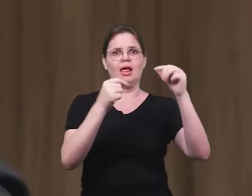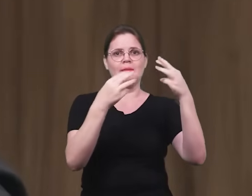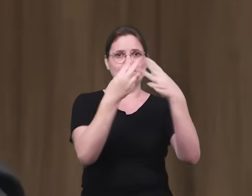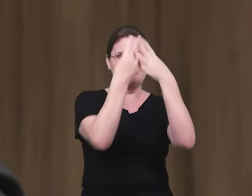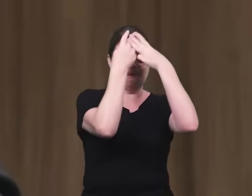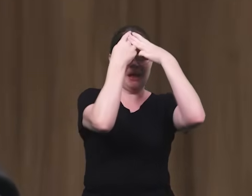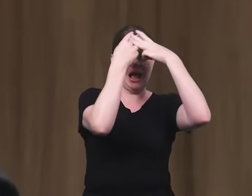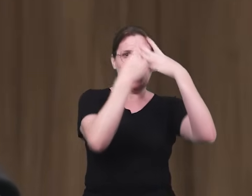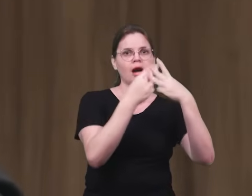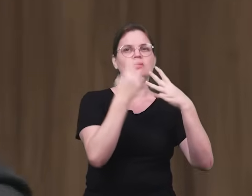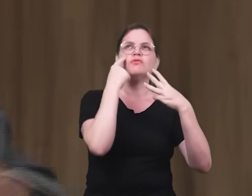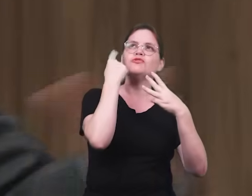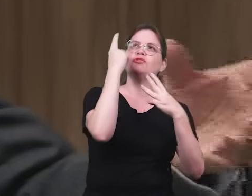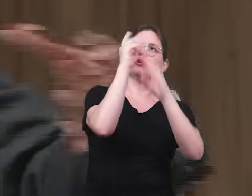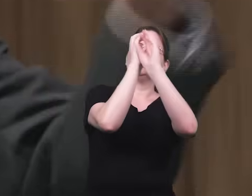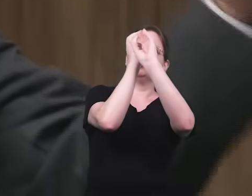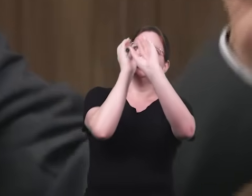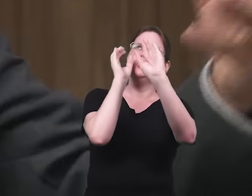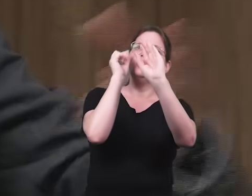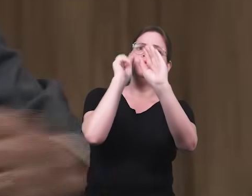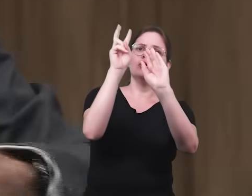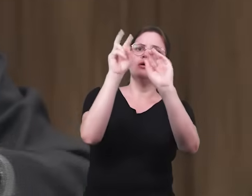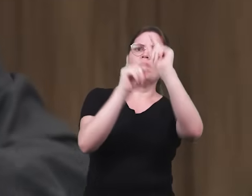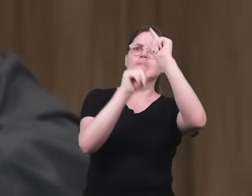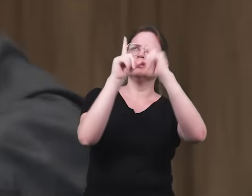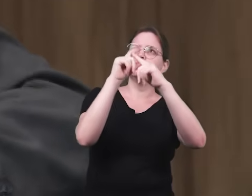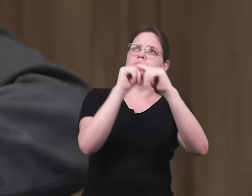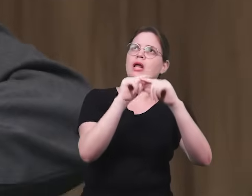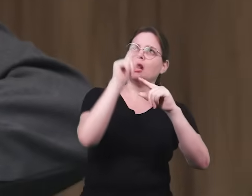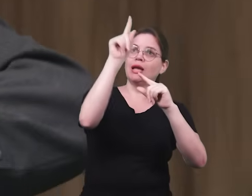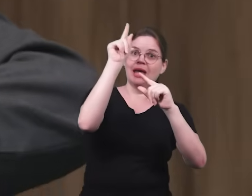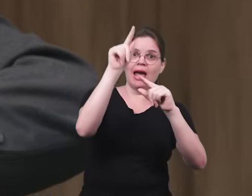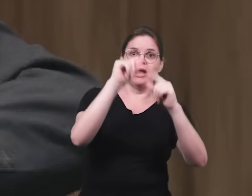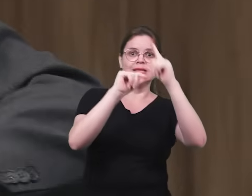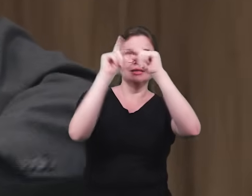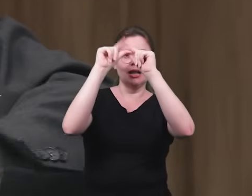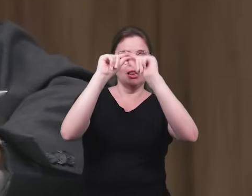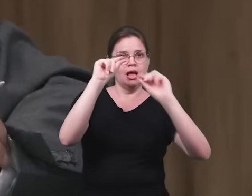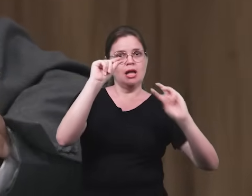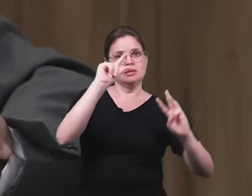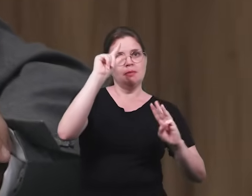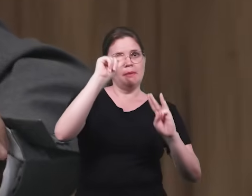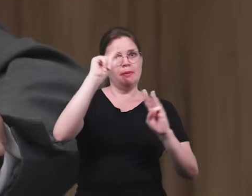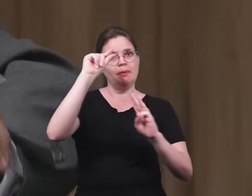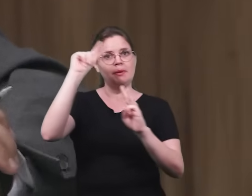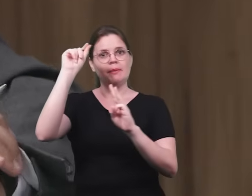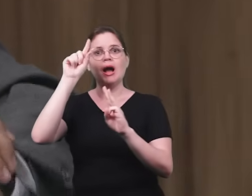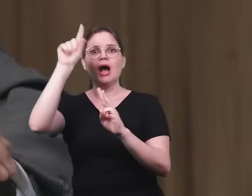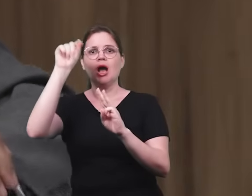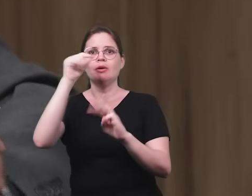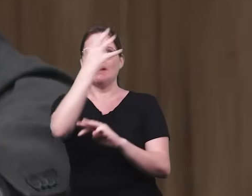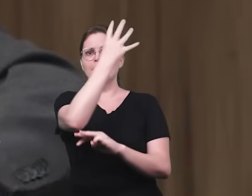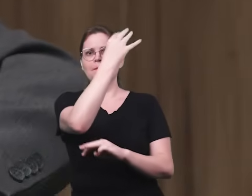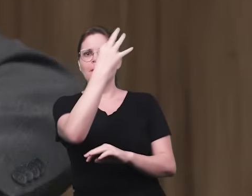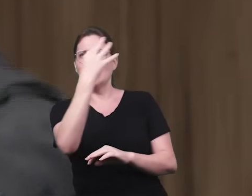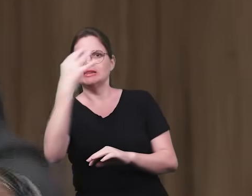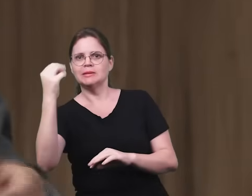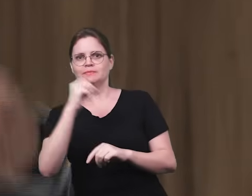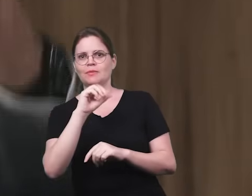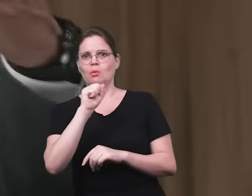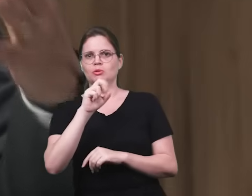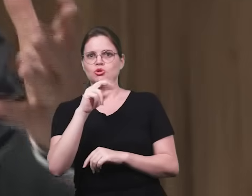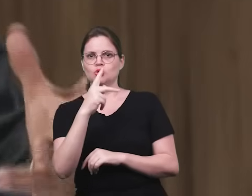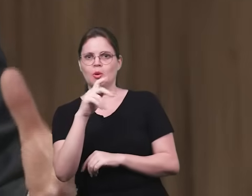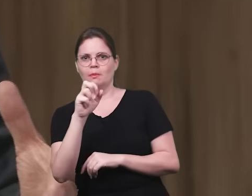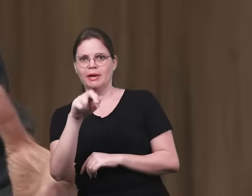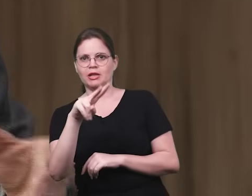até o encontro do Senhor Jesus. Mas essa estrela era um meteoro, era o que era? Uma supernova? Não,